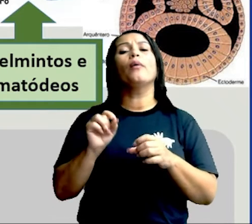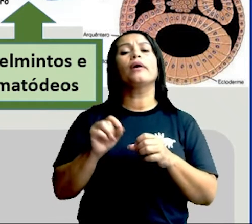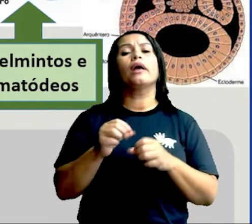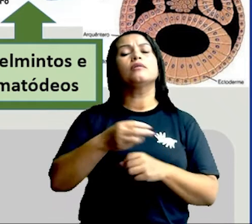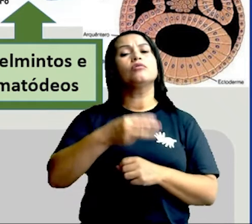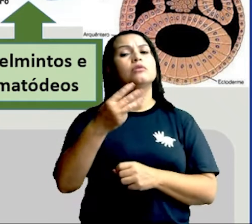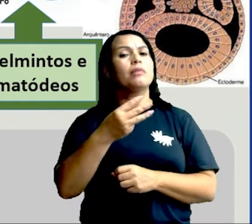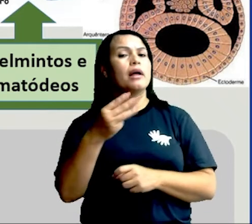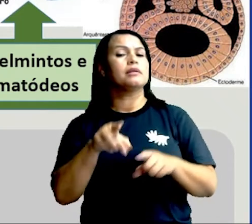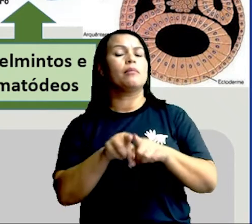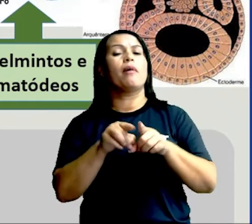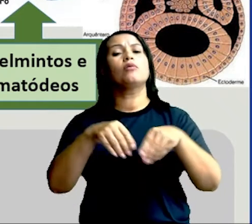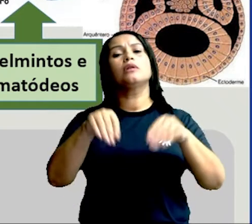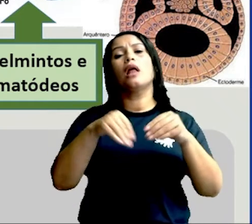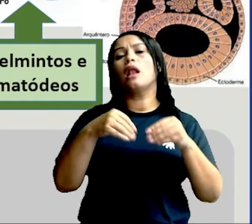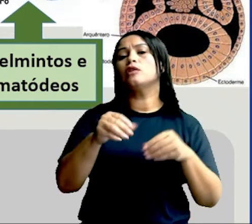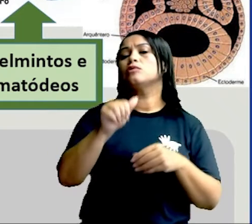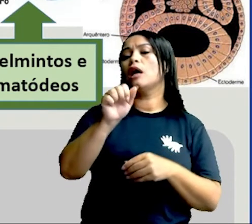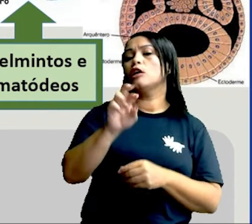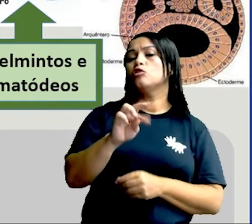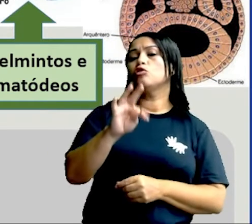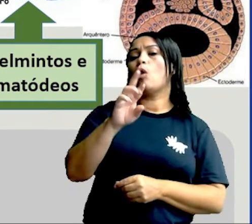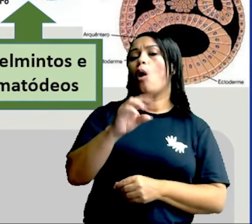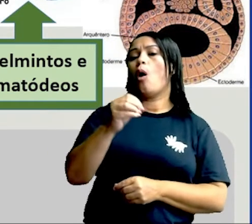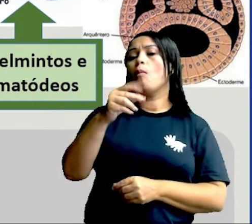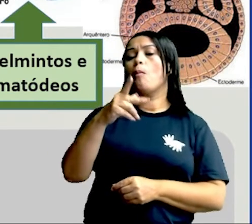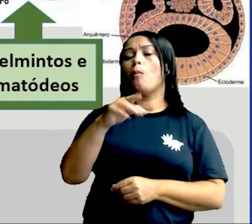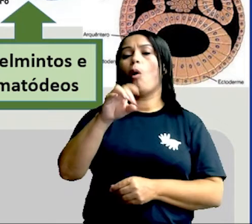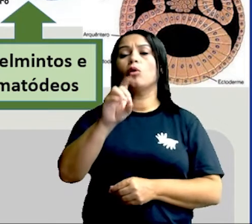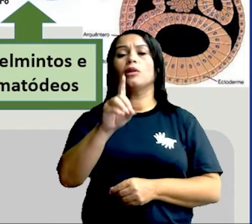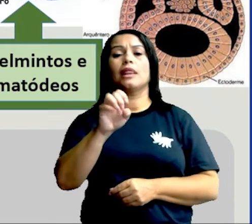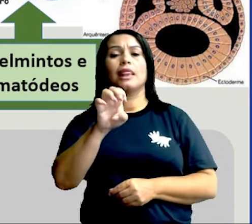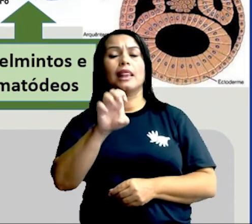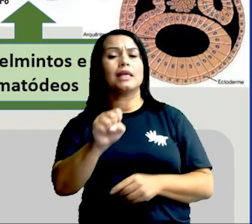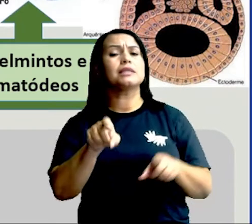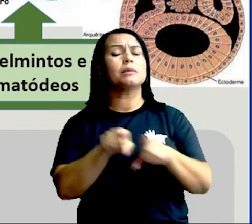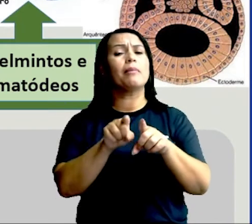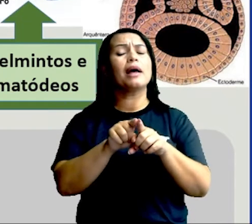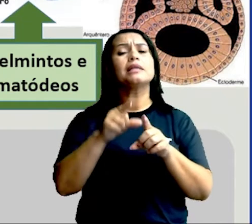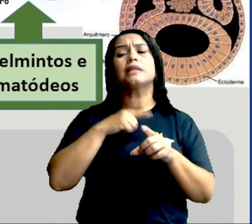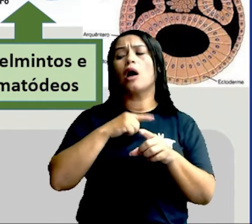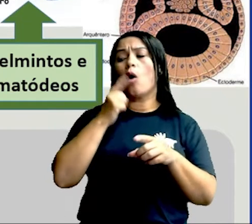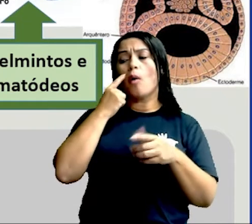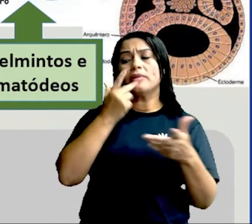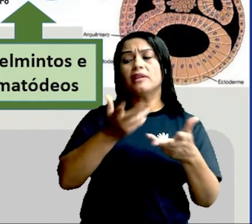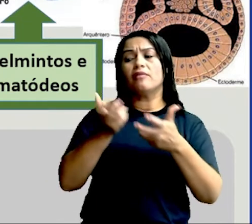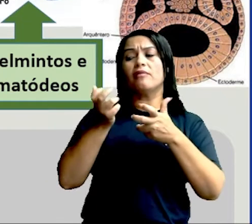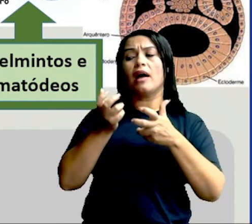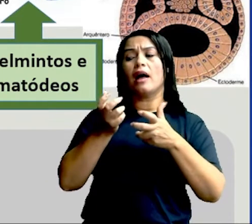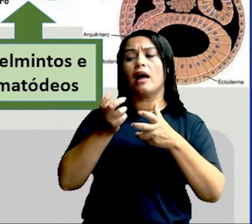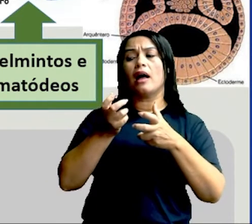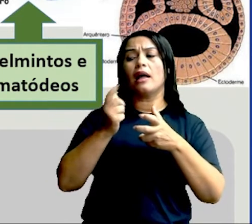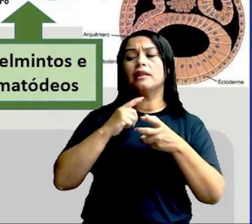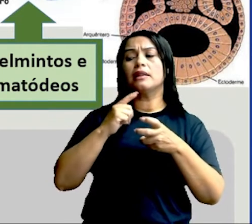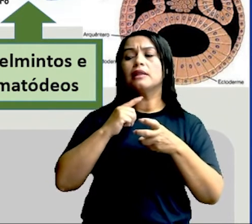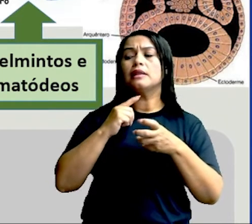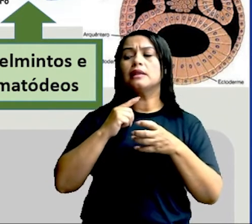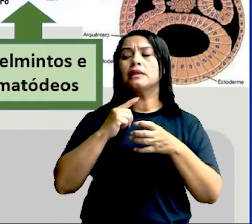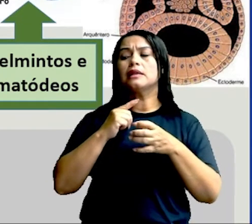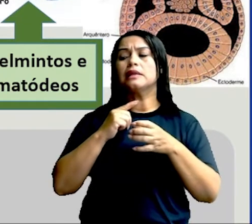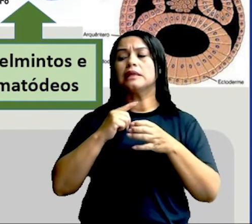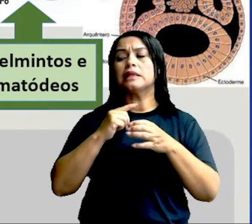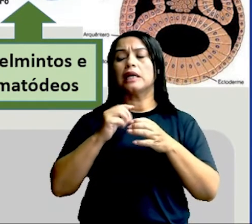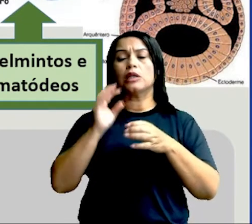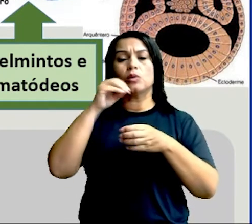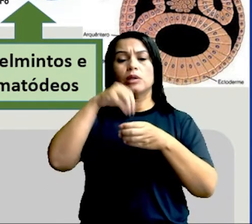como os anelídeos, os moluscos, os artrópodes e os equinodermos. Esses pequenos círculos que se formam resultante